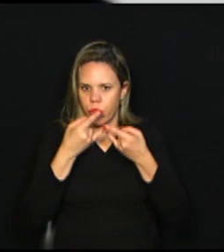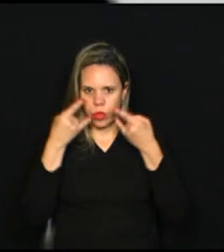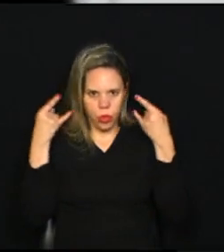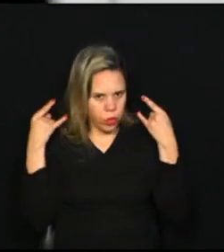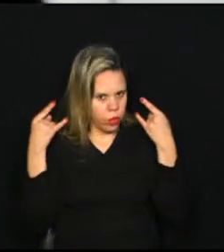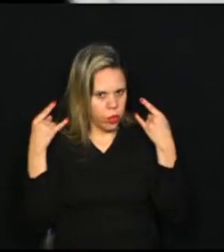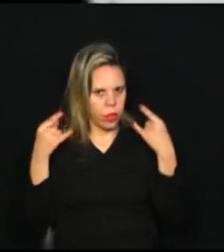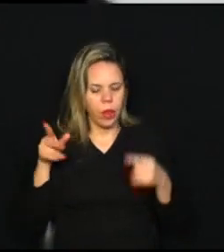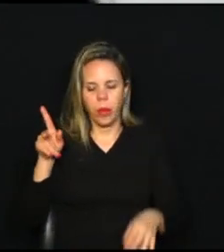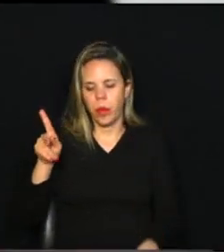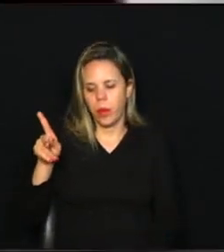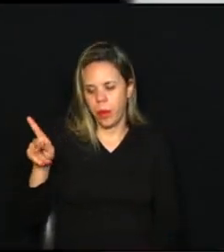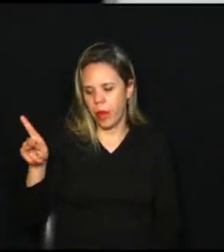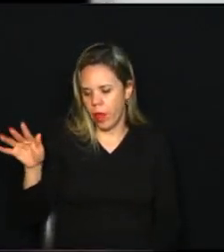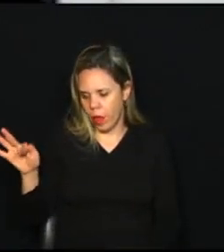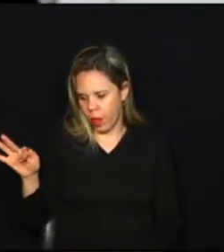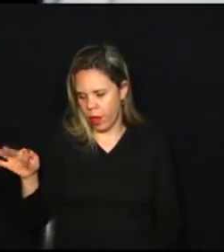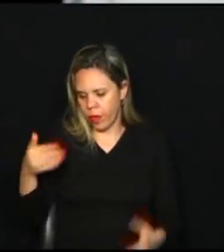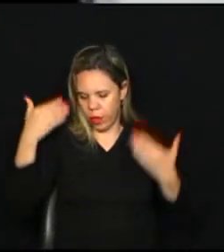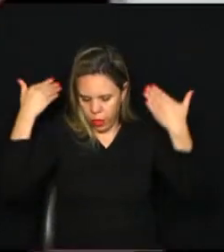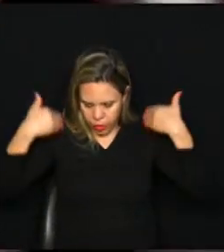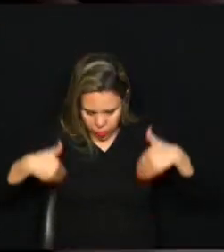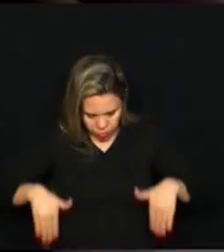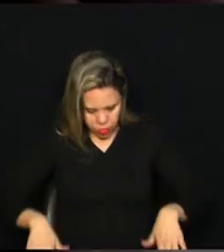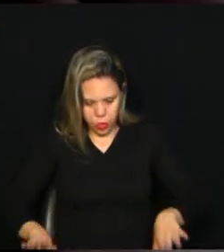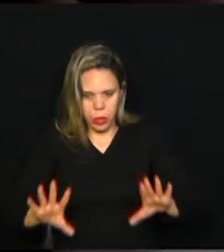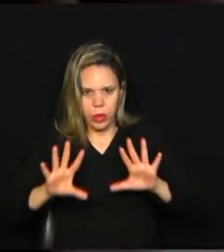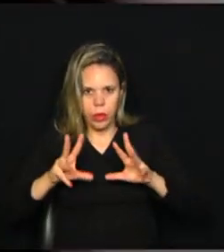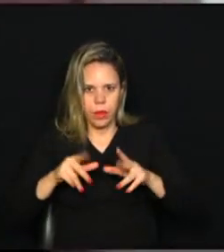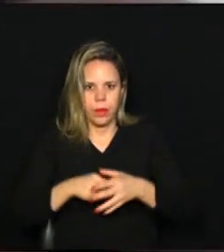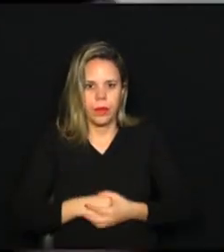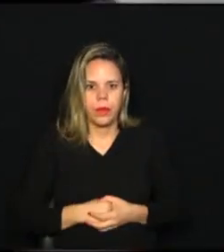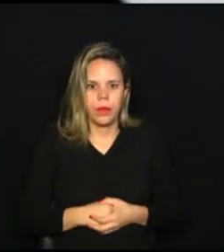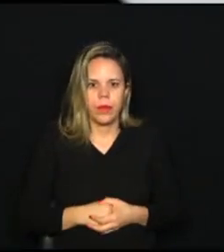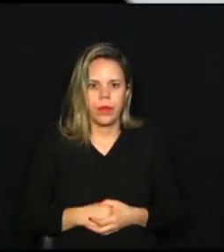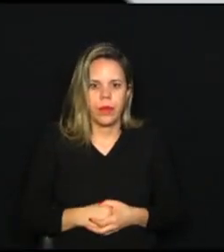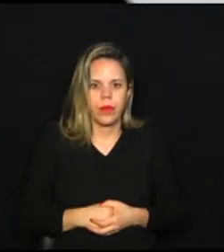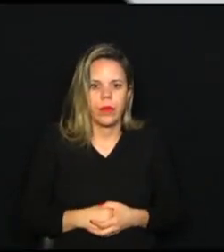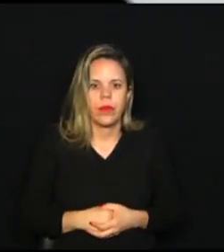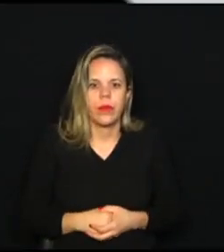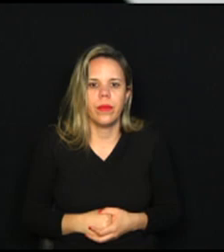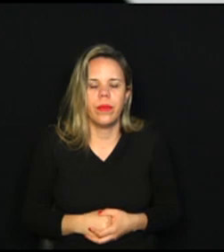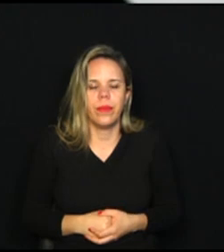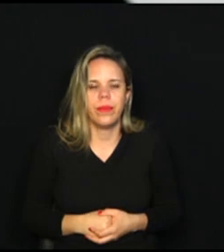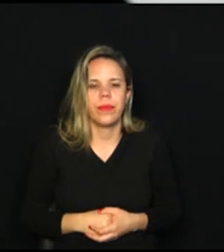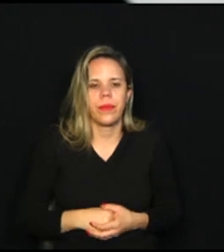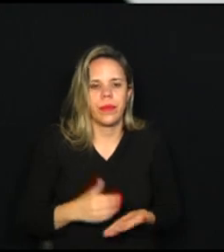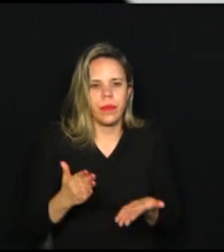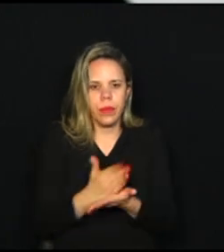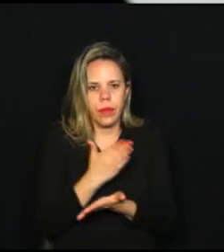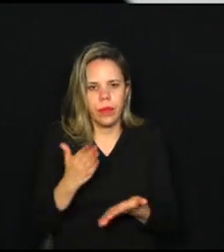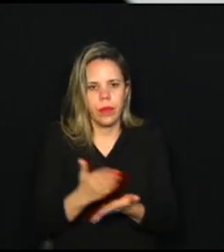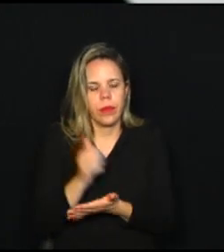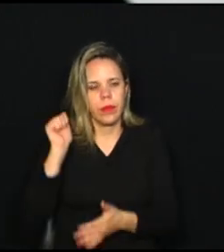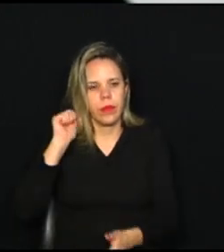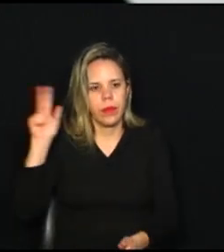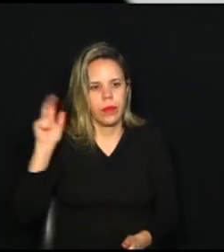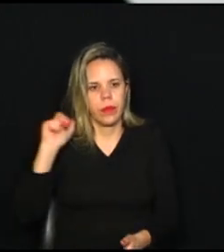o PPF, avental descartável, aí isso é o manual da Anvisa de